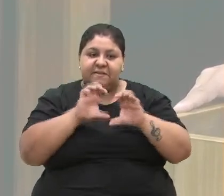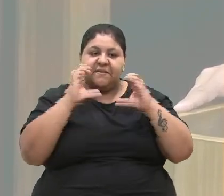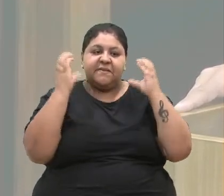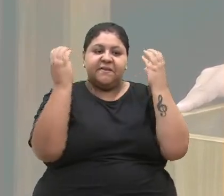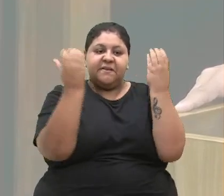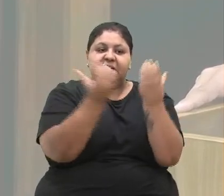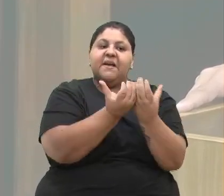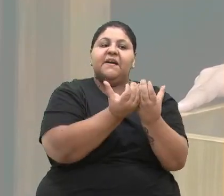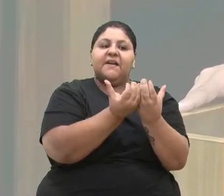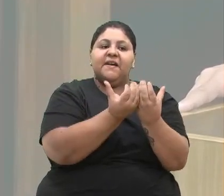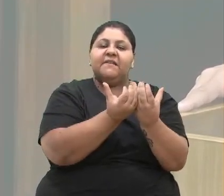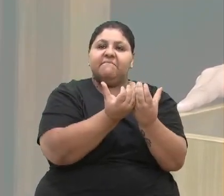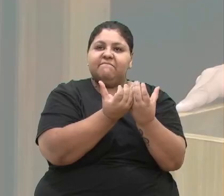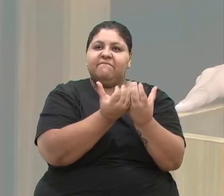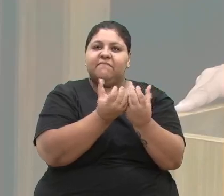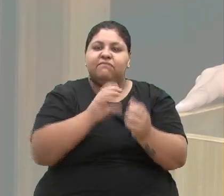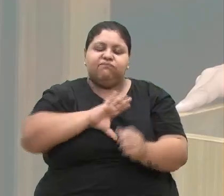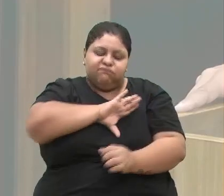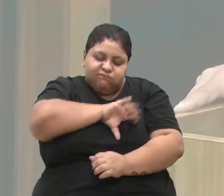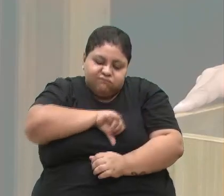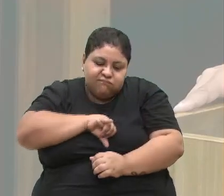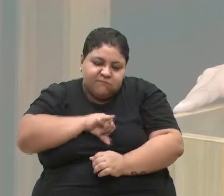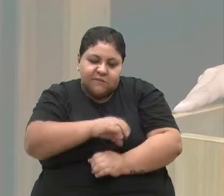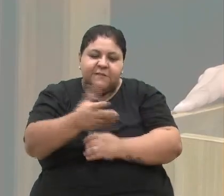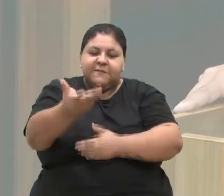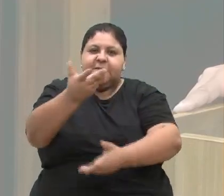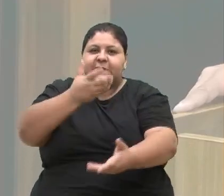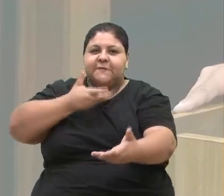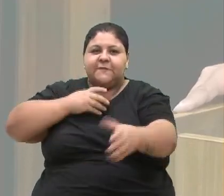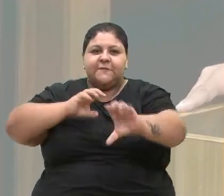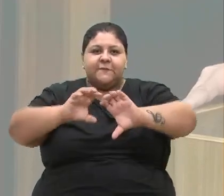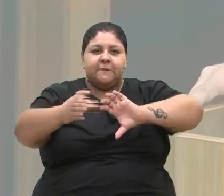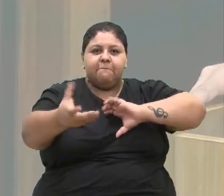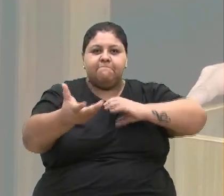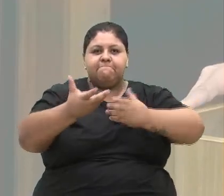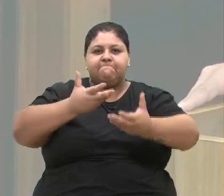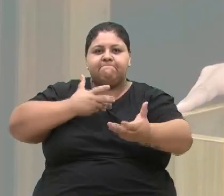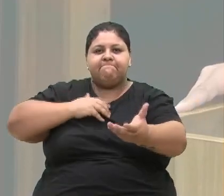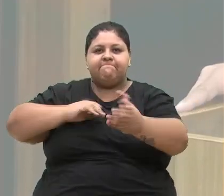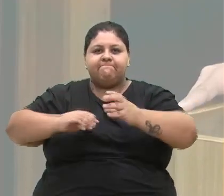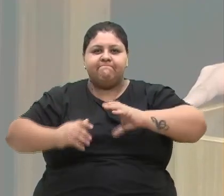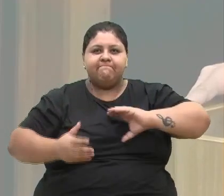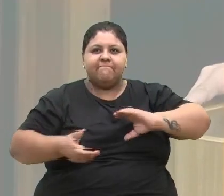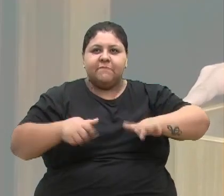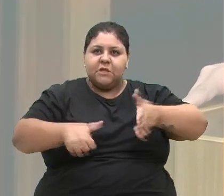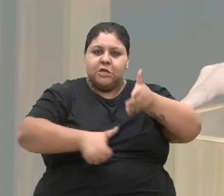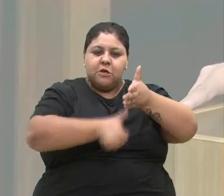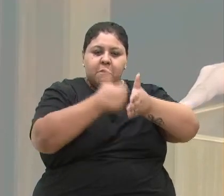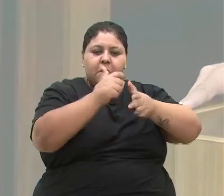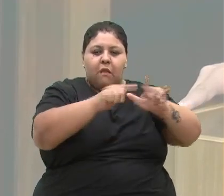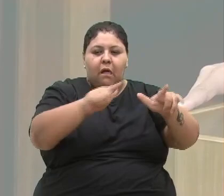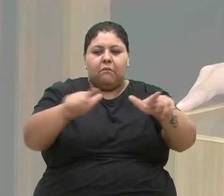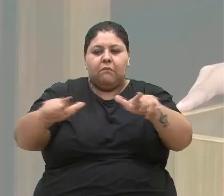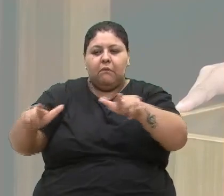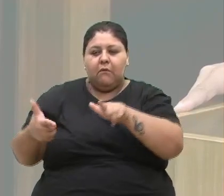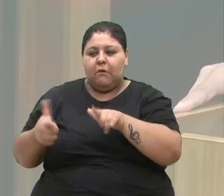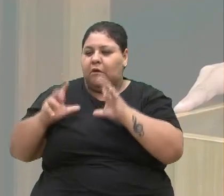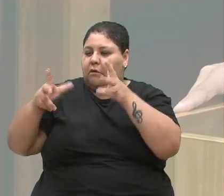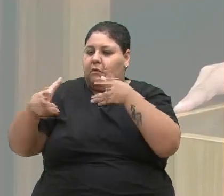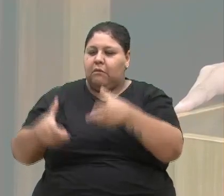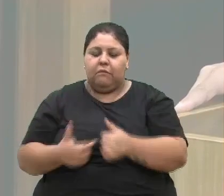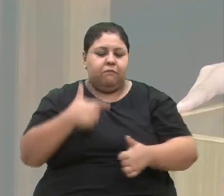ter compaixão, empatia, troca e humanizar os espaços comuns, seja